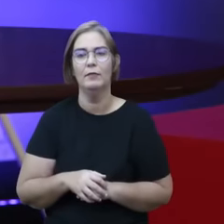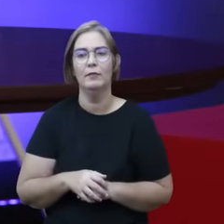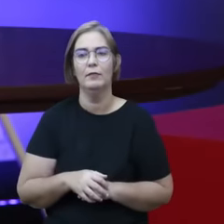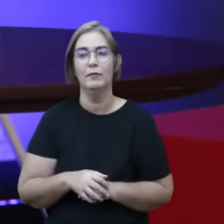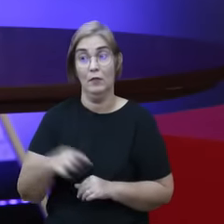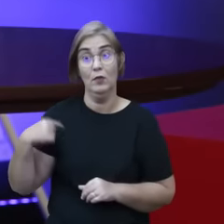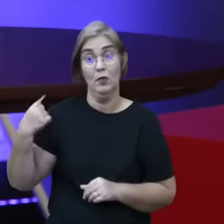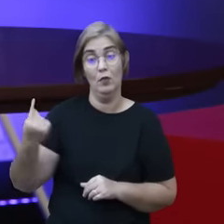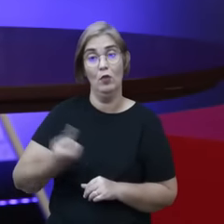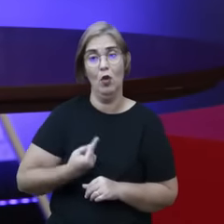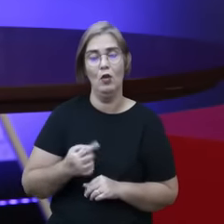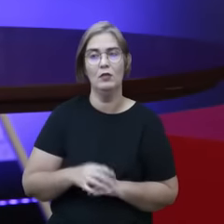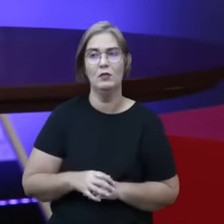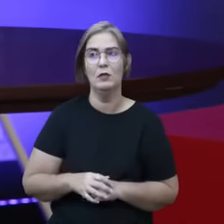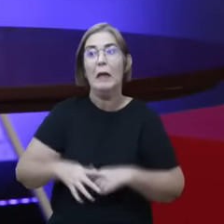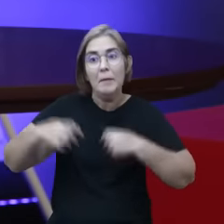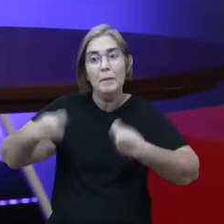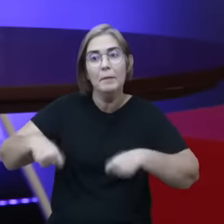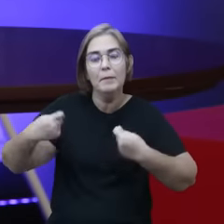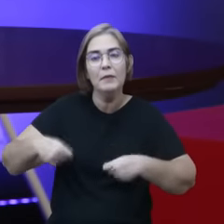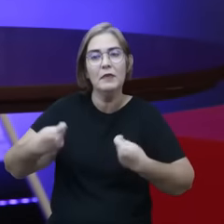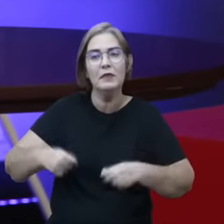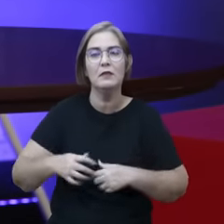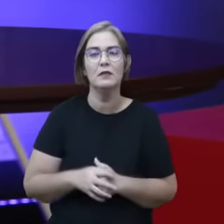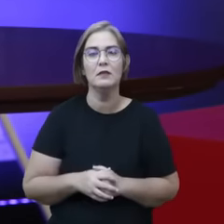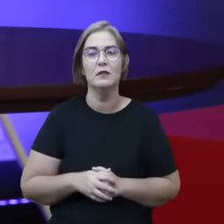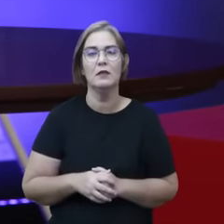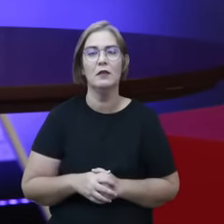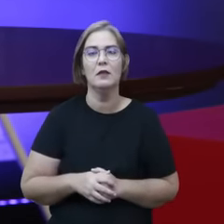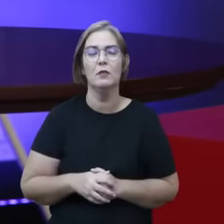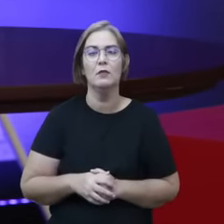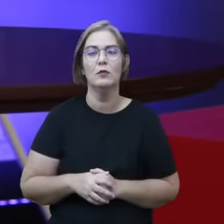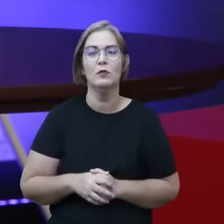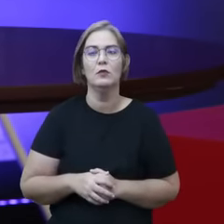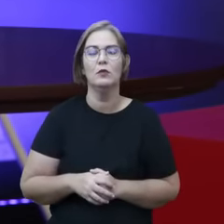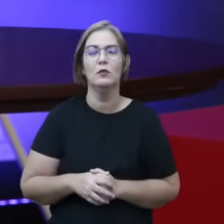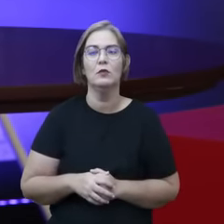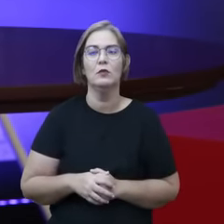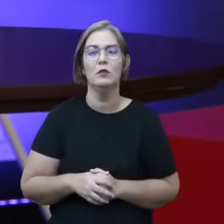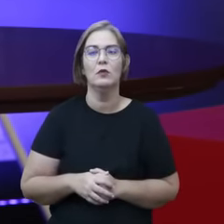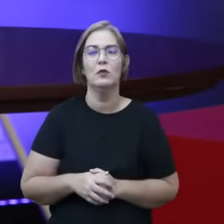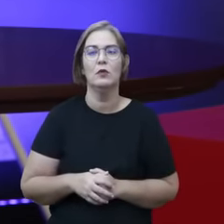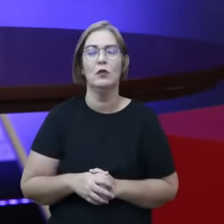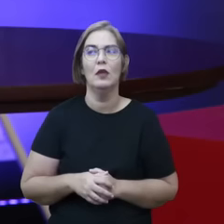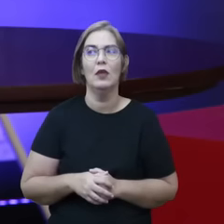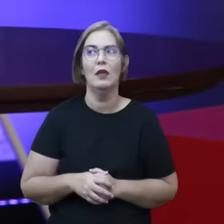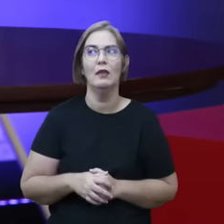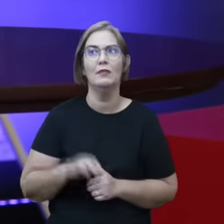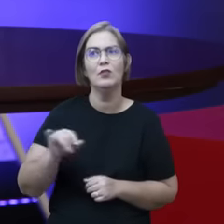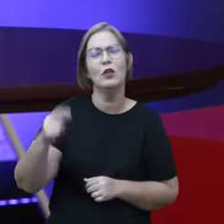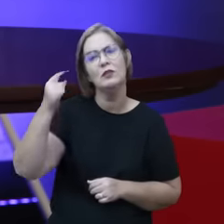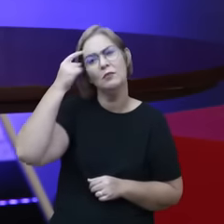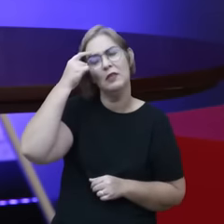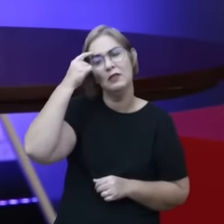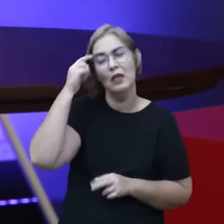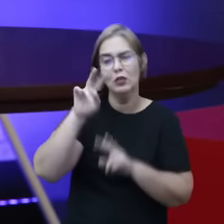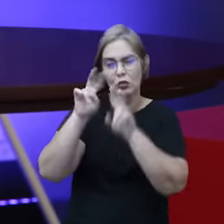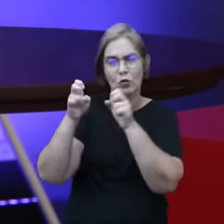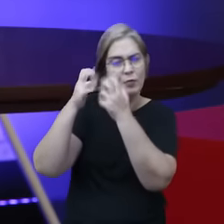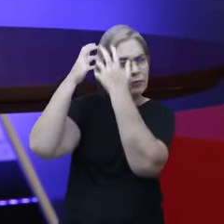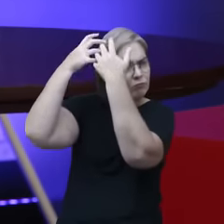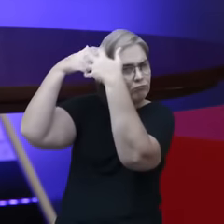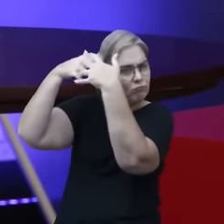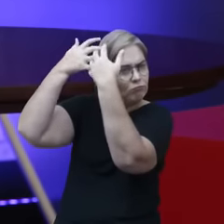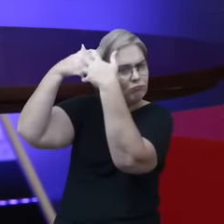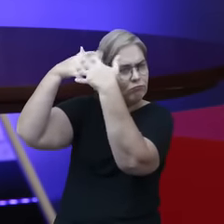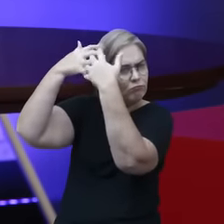nós necessitamos sim, né? quer dizer, de redescobrir o o eh fazer uma redescoberta da reflexão, sobretudo